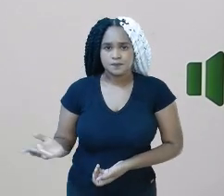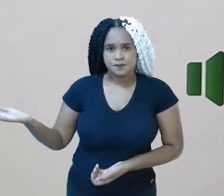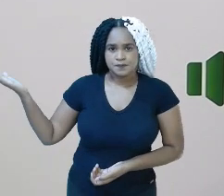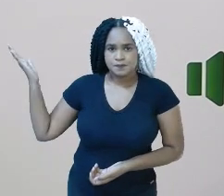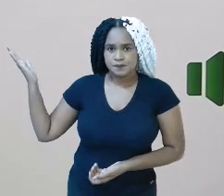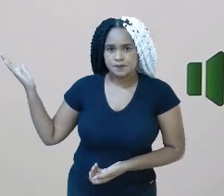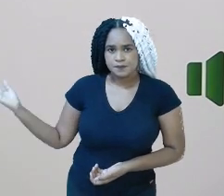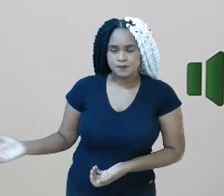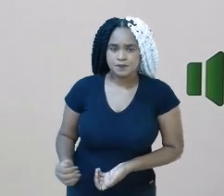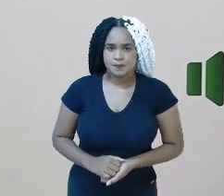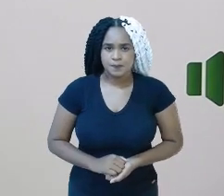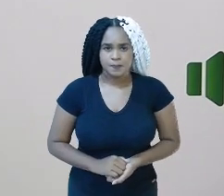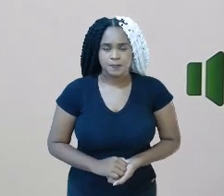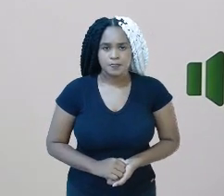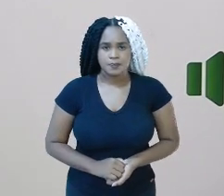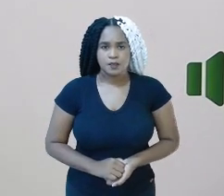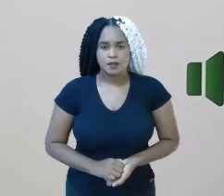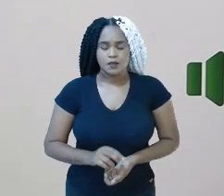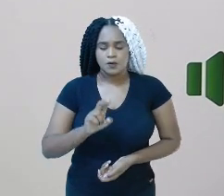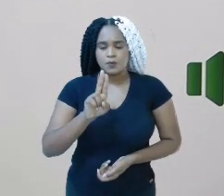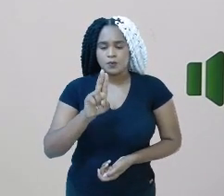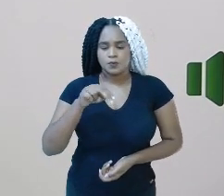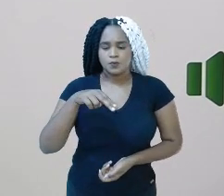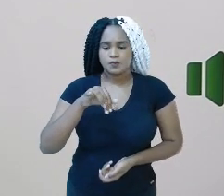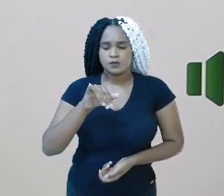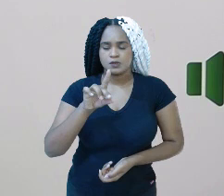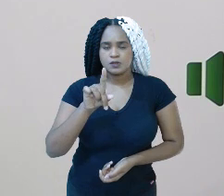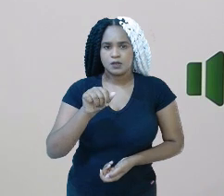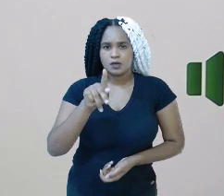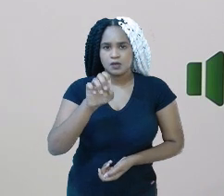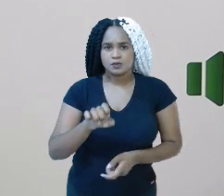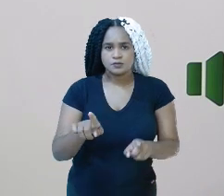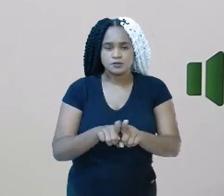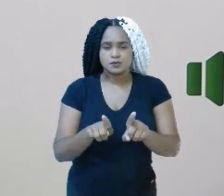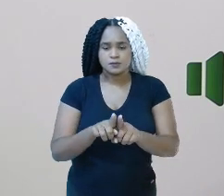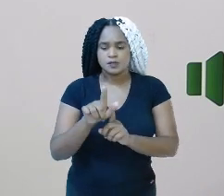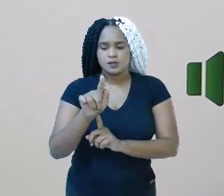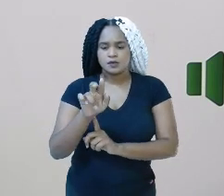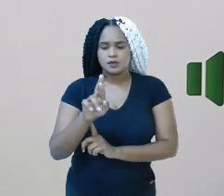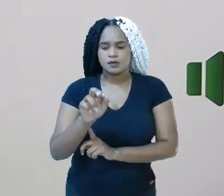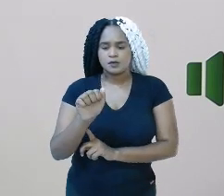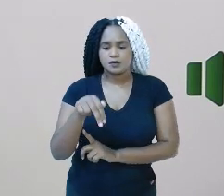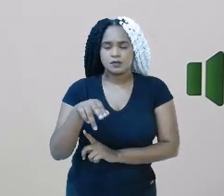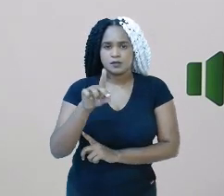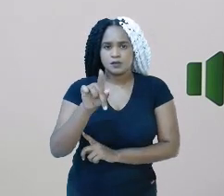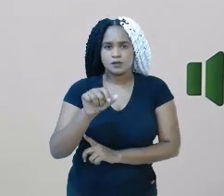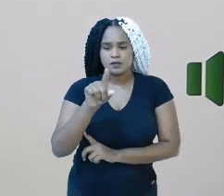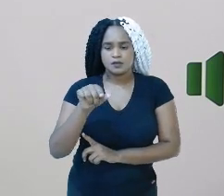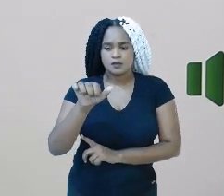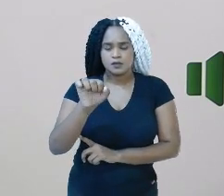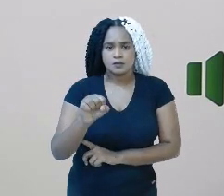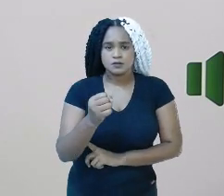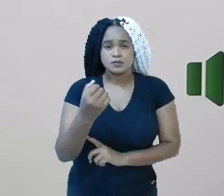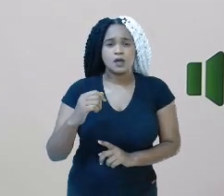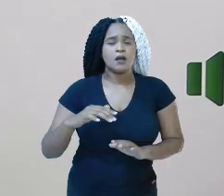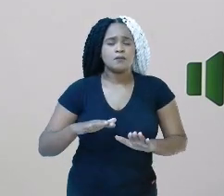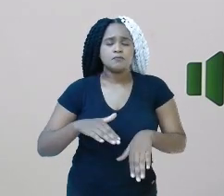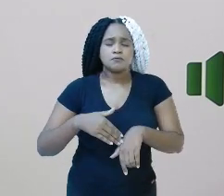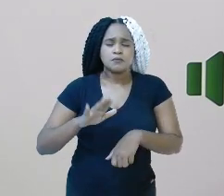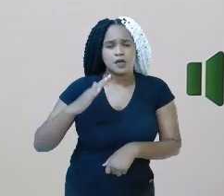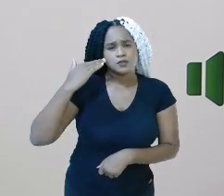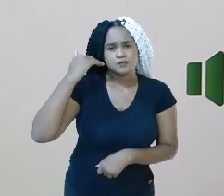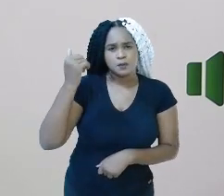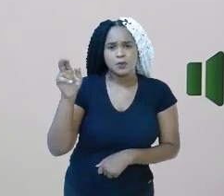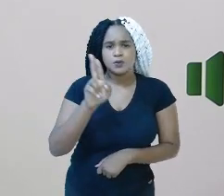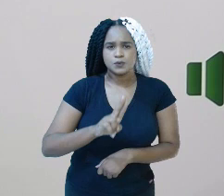unidades de medida, as grandezas e especificamente as medidas usuais, as medidas que a gente usa